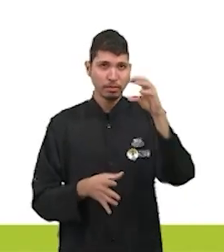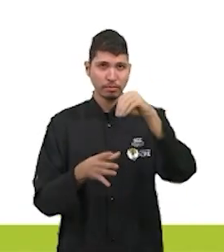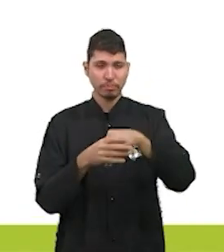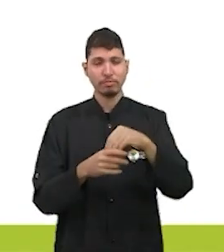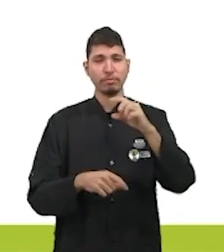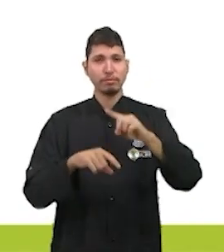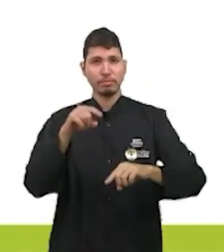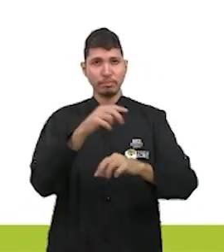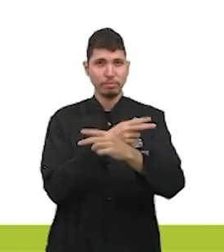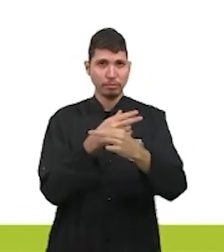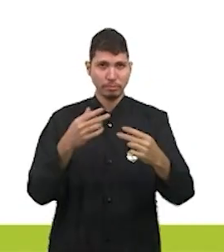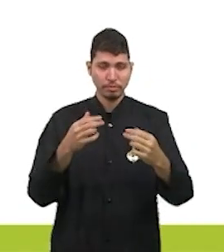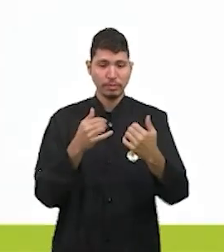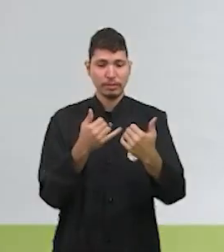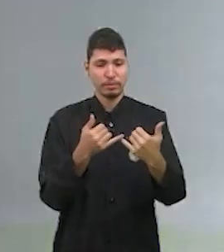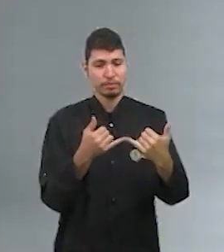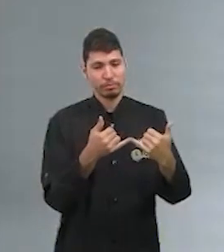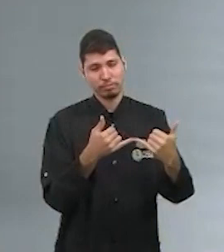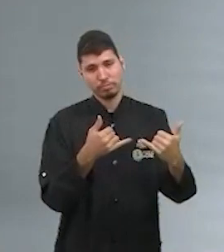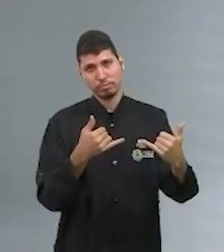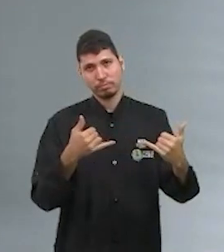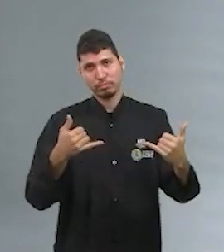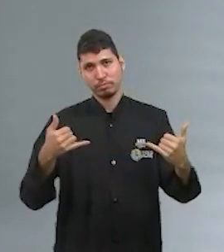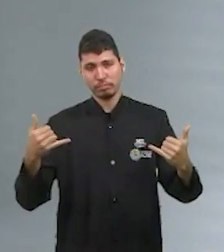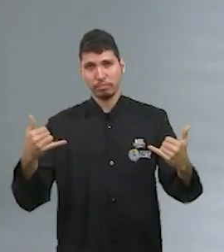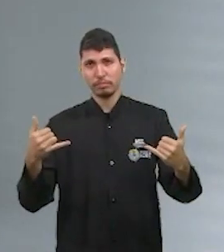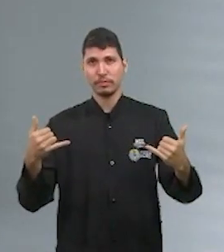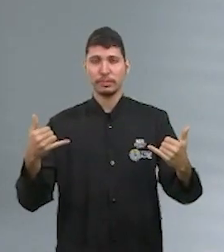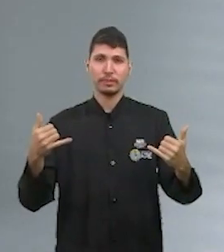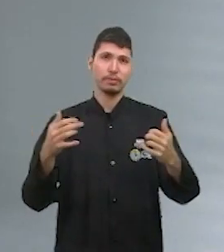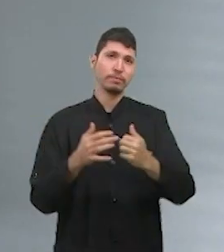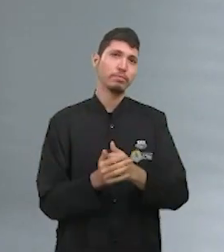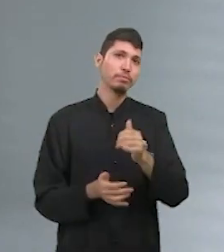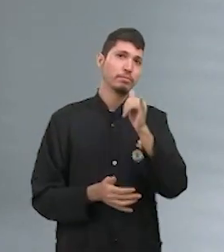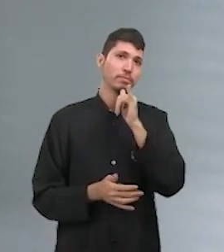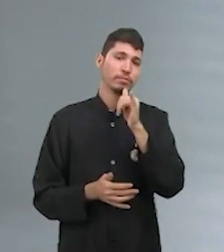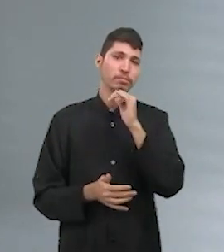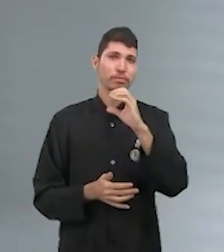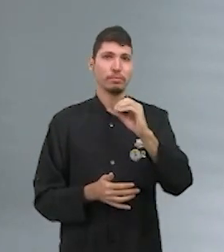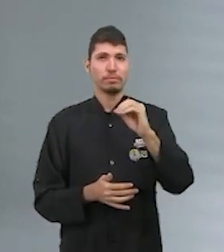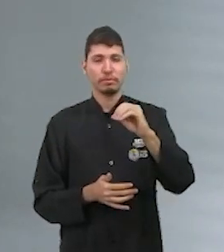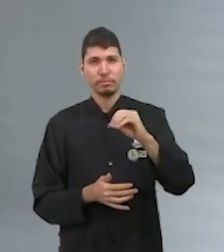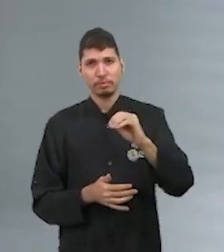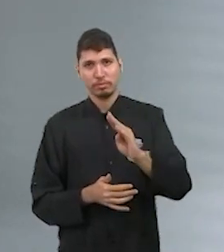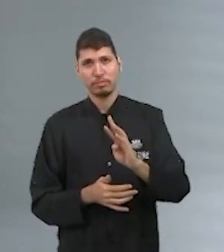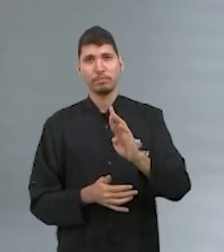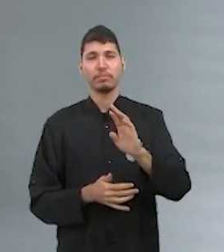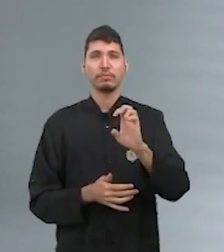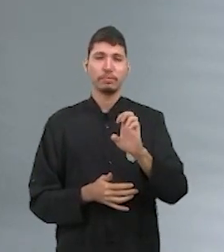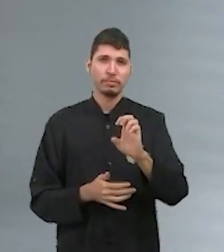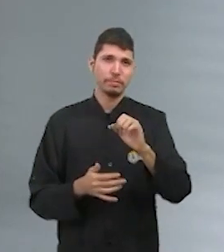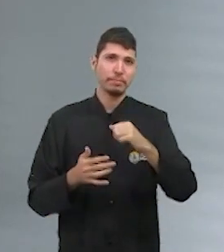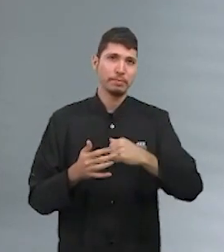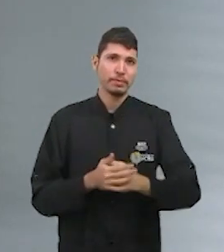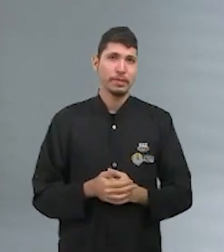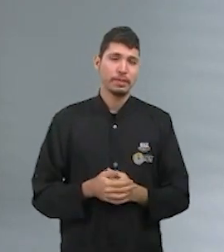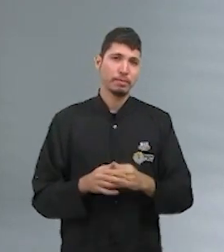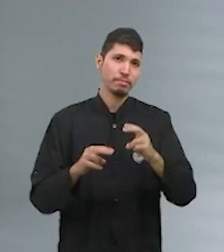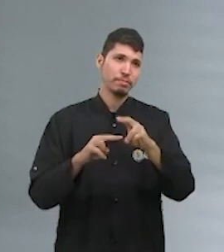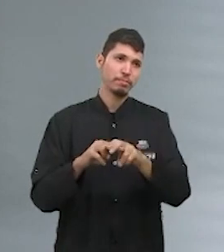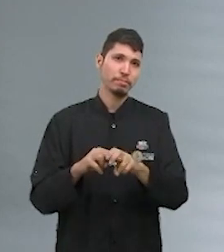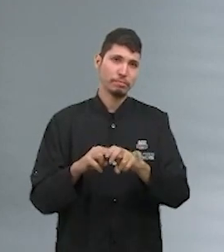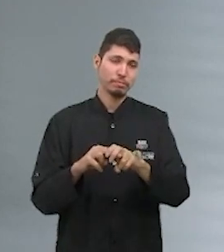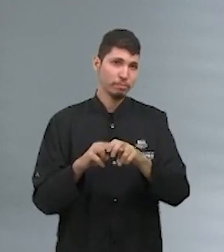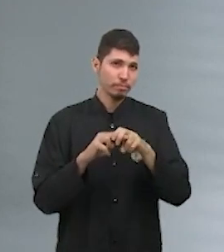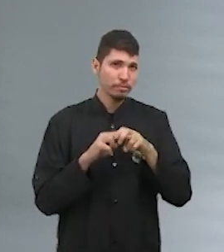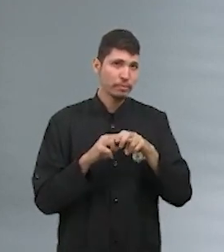material. Então, o nosso fio condutor aí pode ser o fio condutor, por exemplo, de cobre. Então, esse componente do material vai aí também dizer se essa